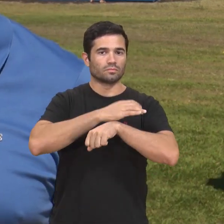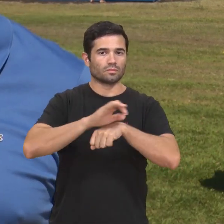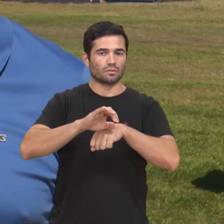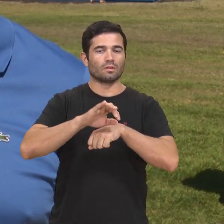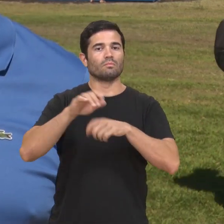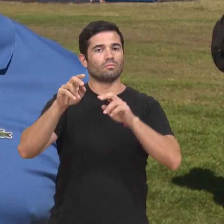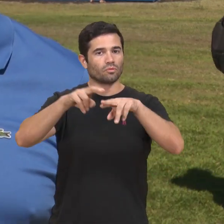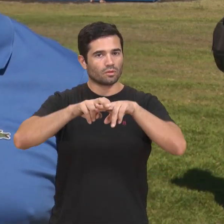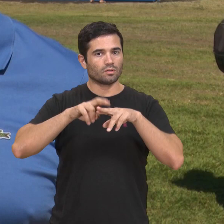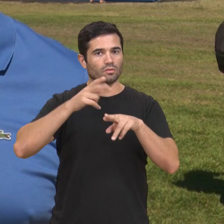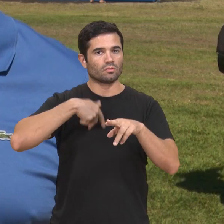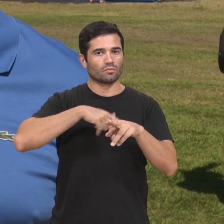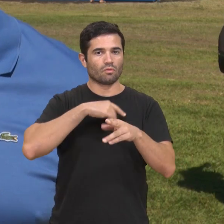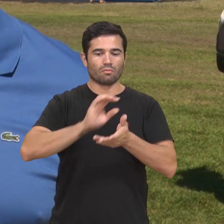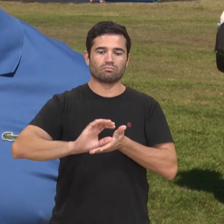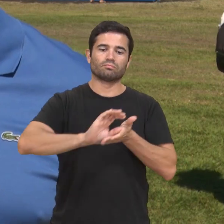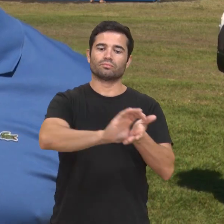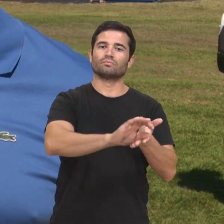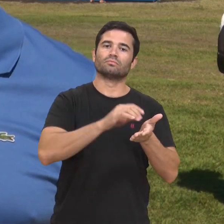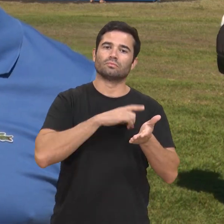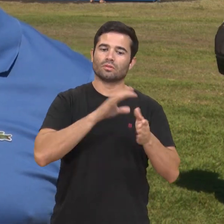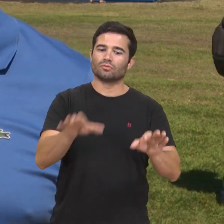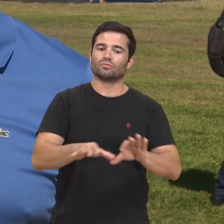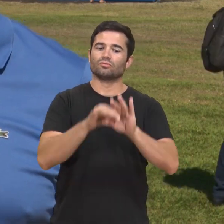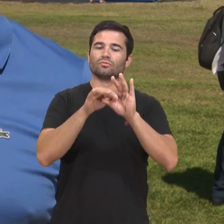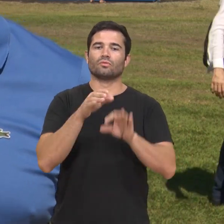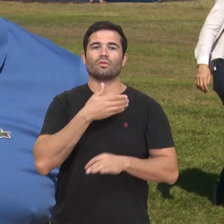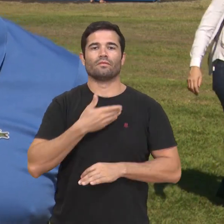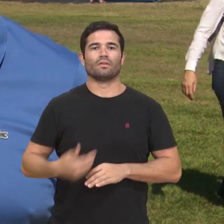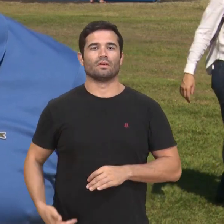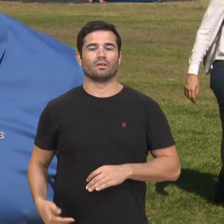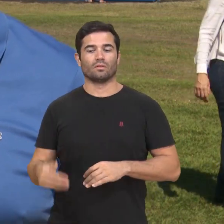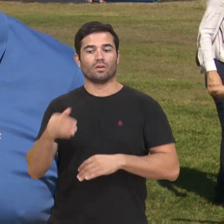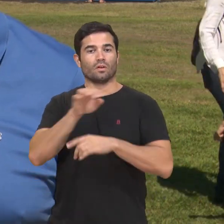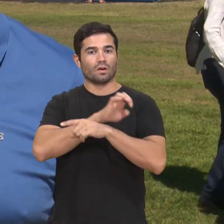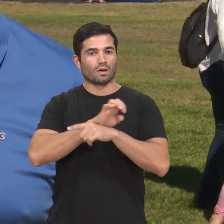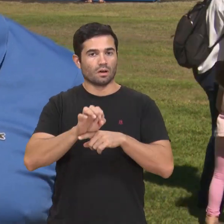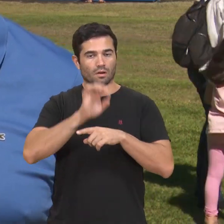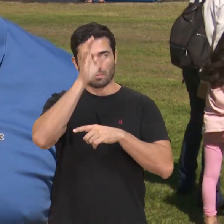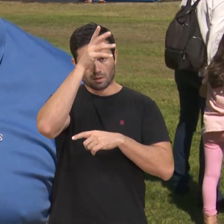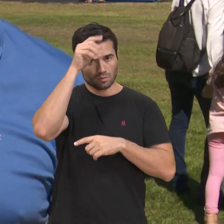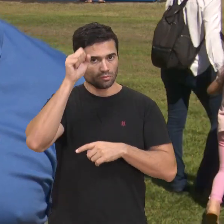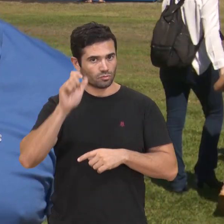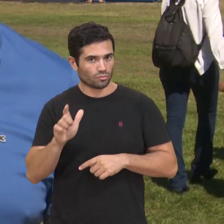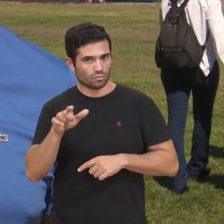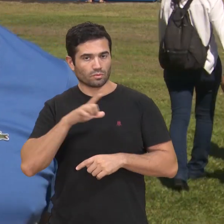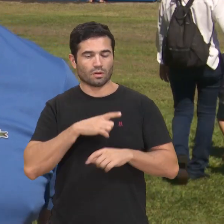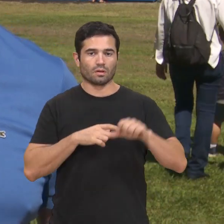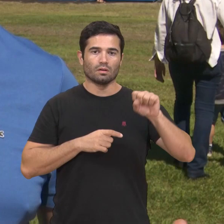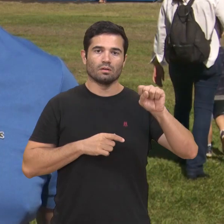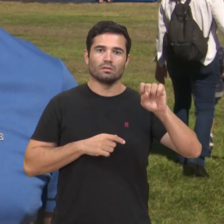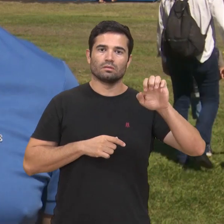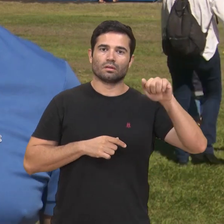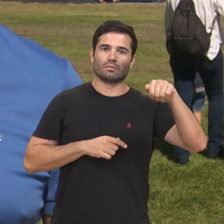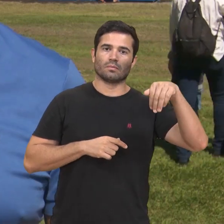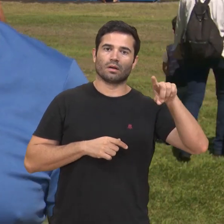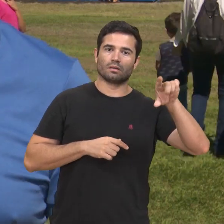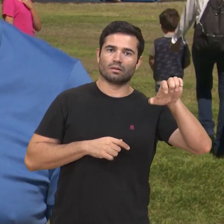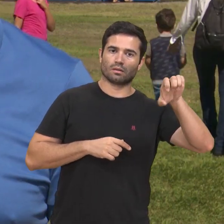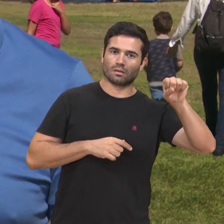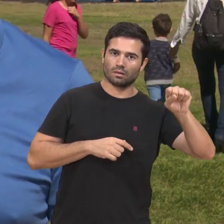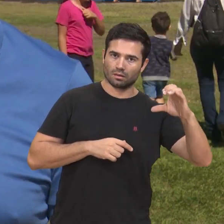famílias, é para isso que a gente investe nisso, é um investimento conjunto com o governo do estado de Mato Grosso do Sul, via tem a SEMADES,